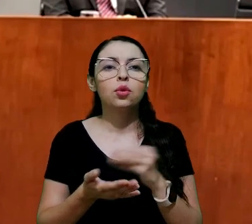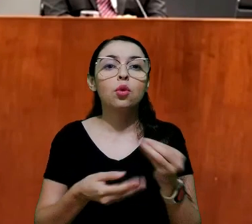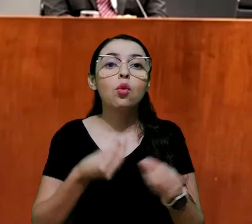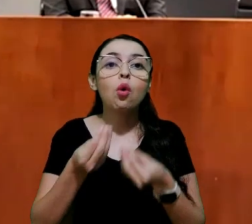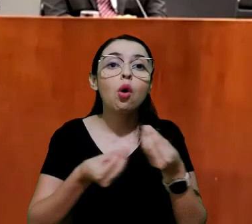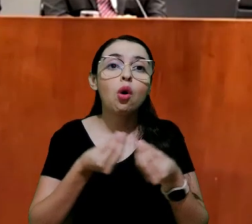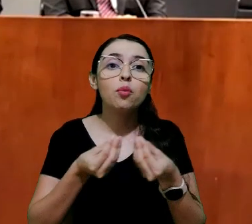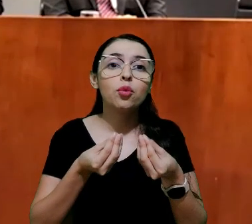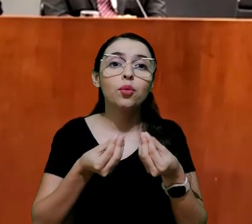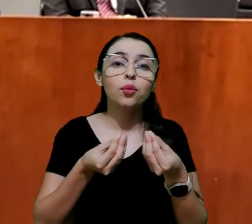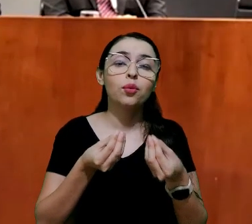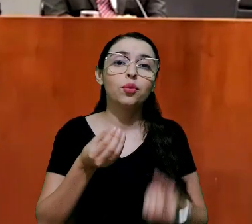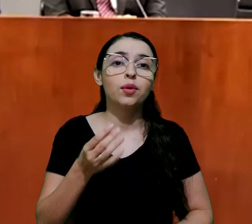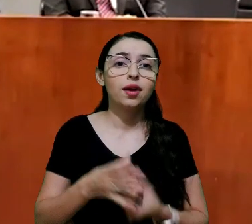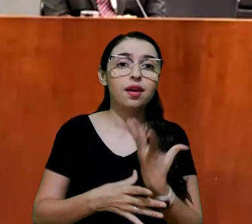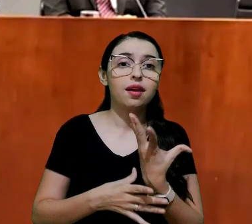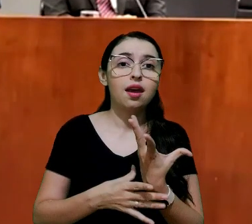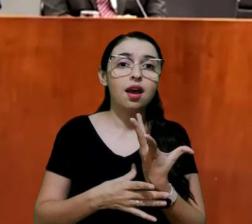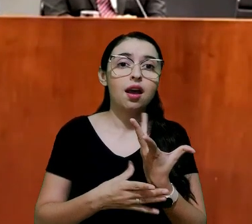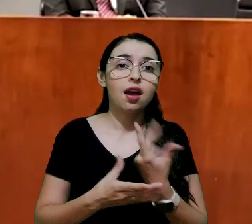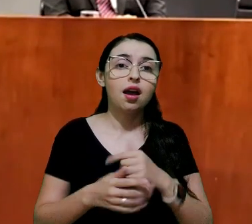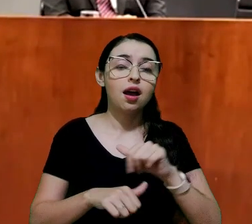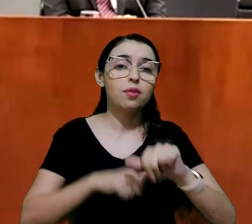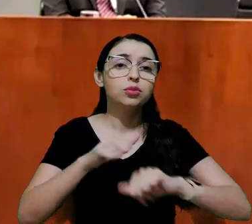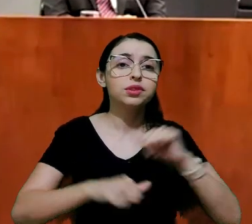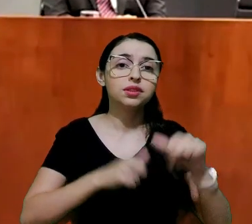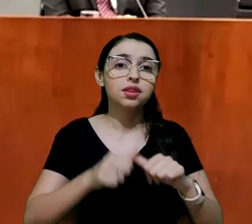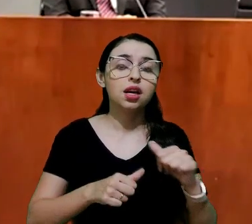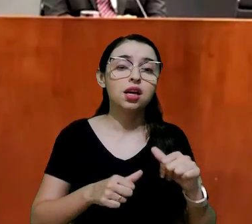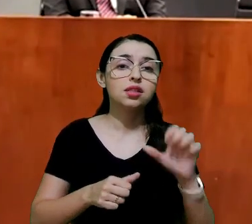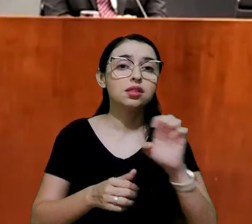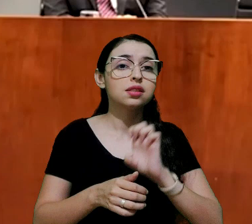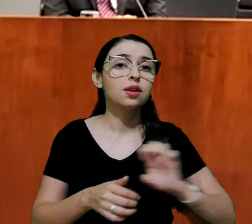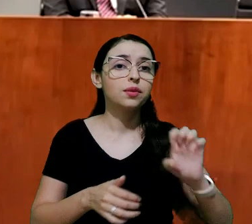a posição jurídica de herdeiro necessário?